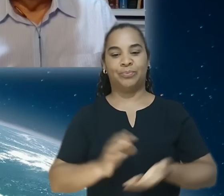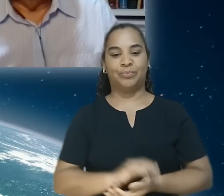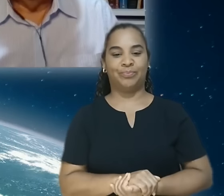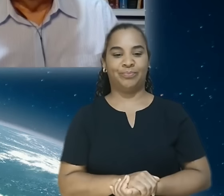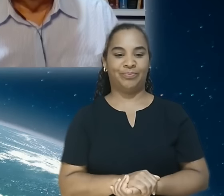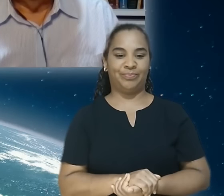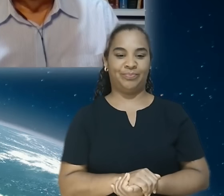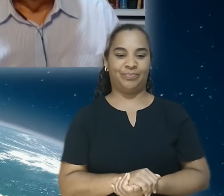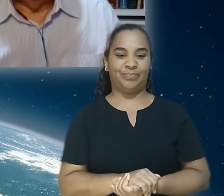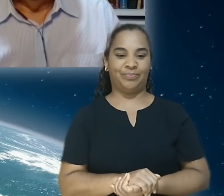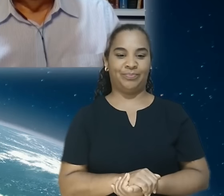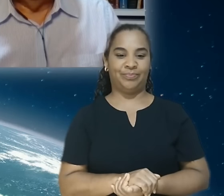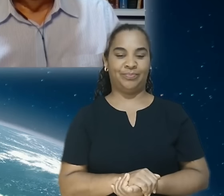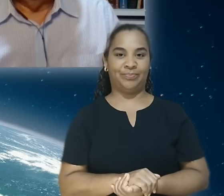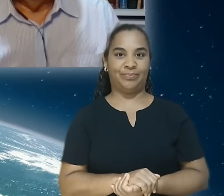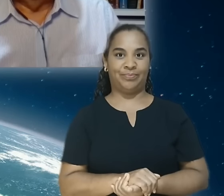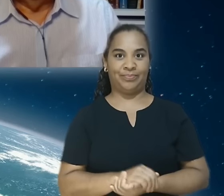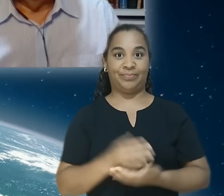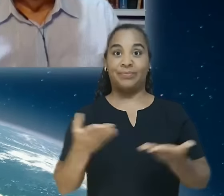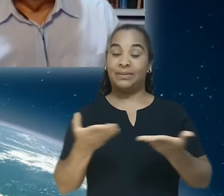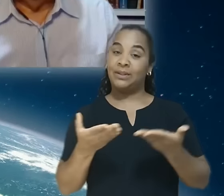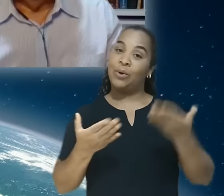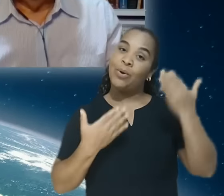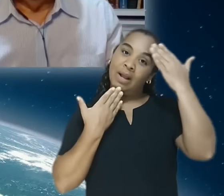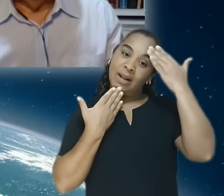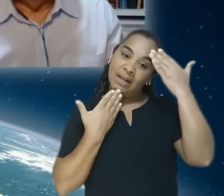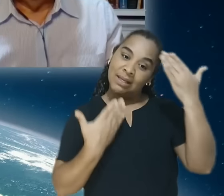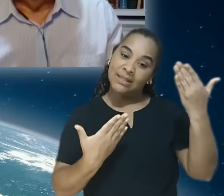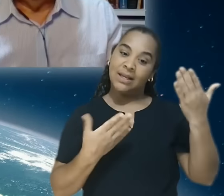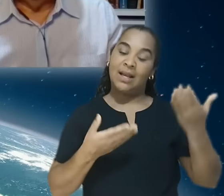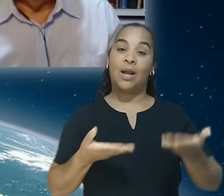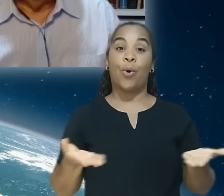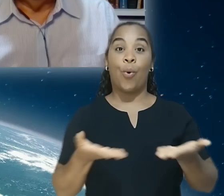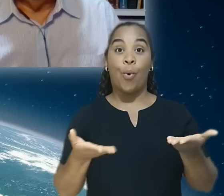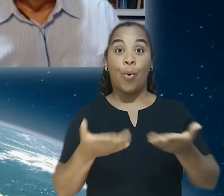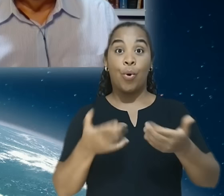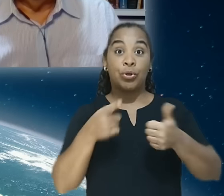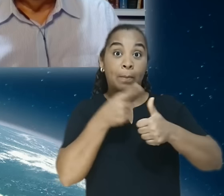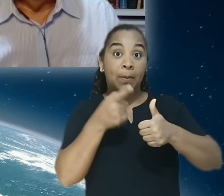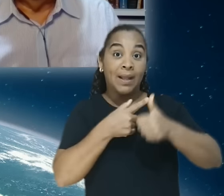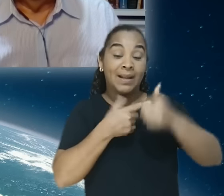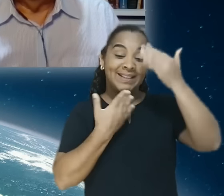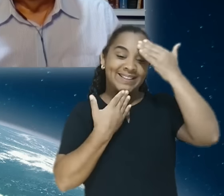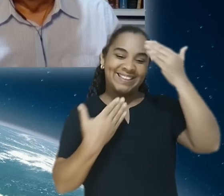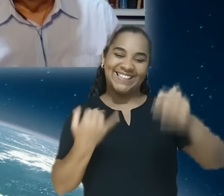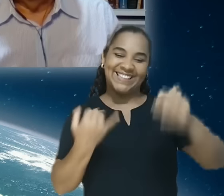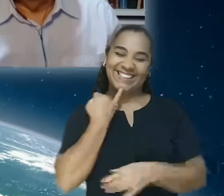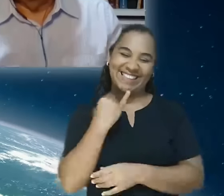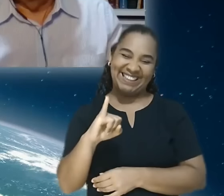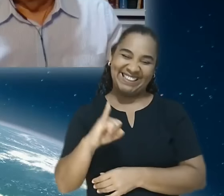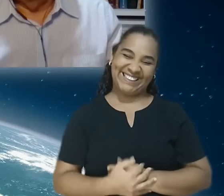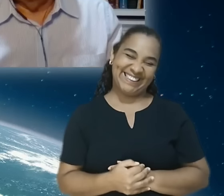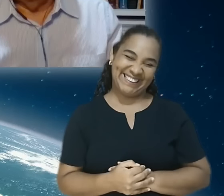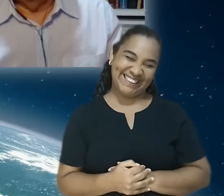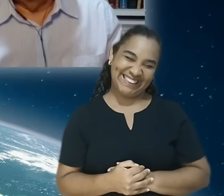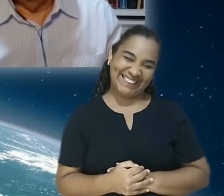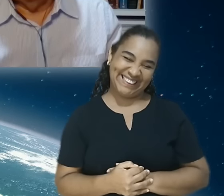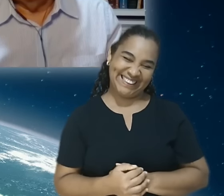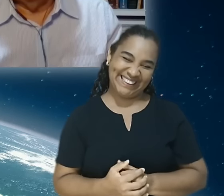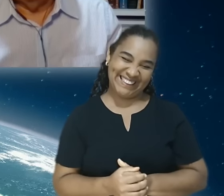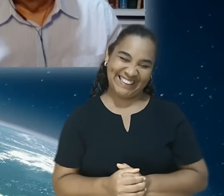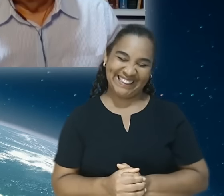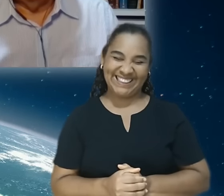Agora o momento Dos nossos agradecimentos Hoje eu queria Começar Os nossos agradecimentos Com a Ize É realmente Olhando ela